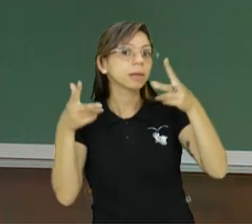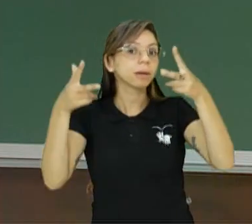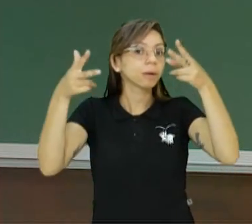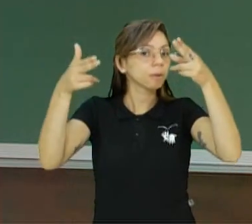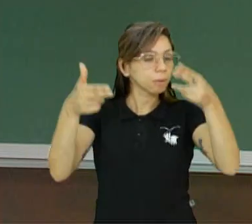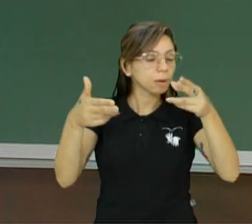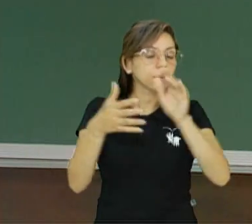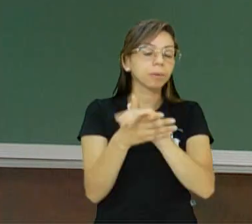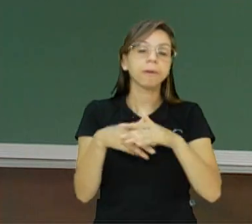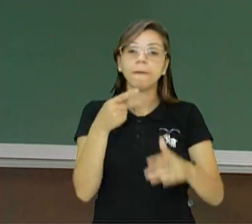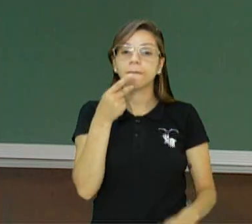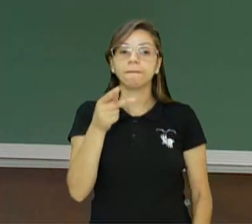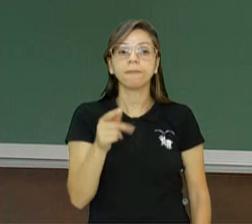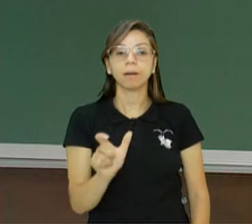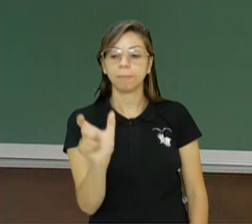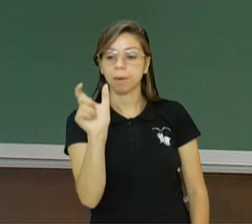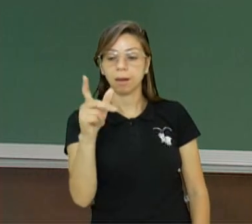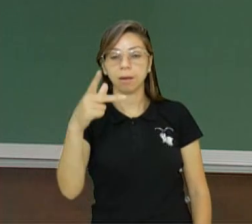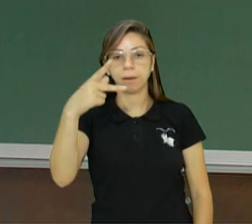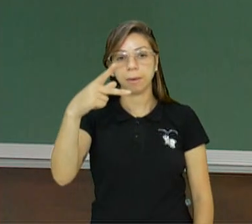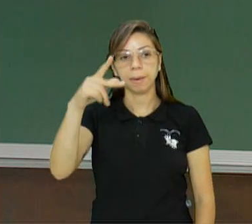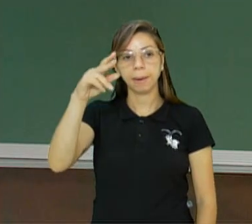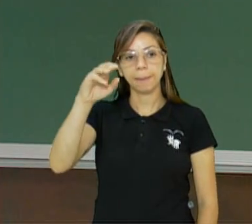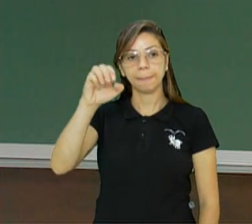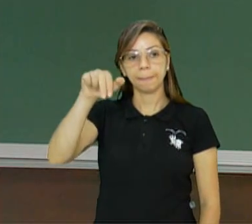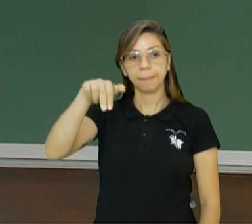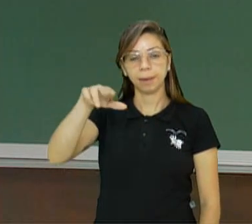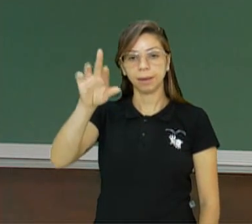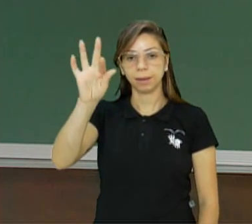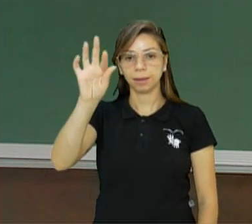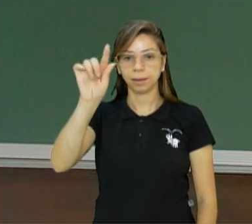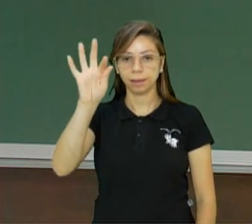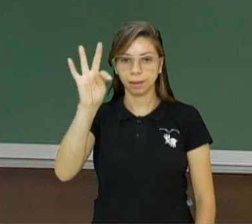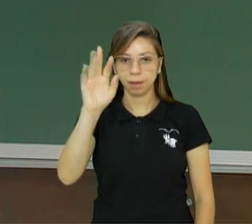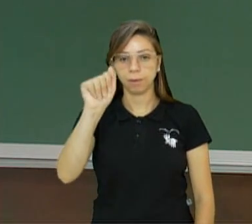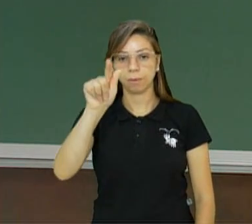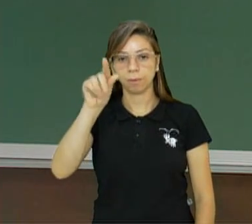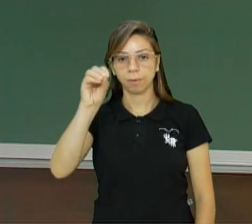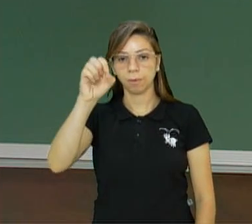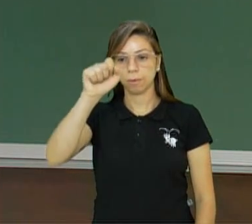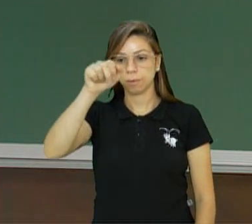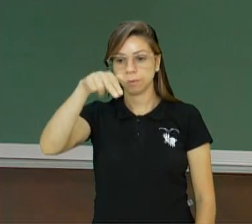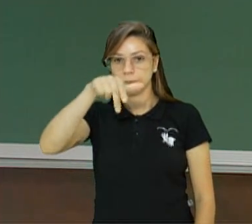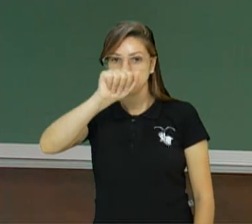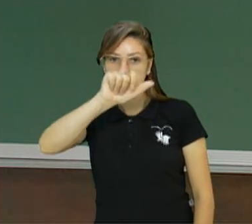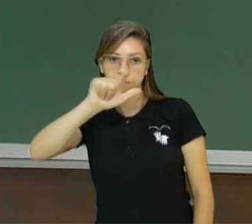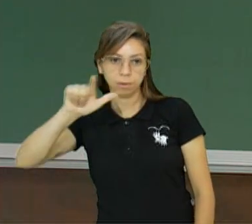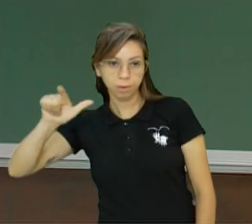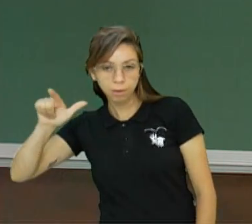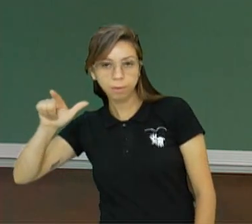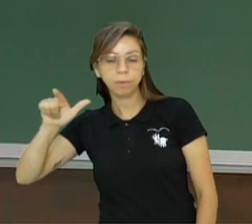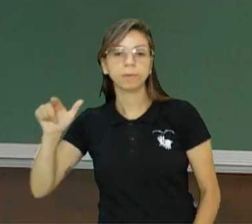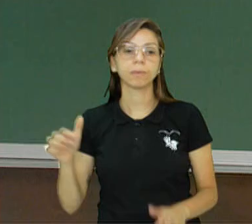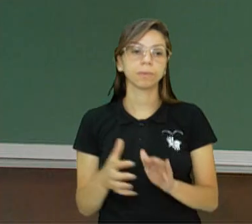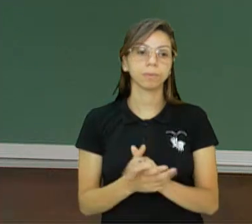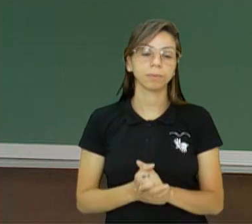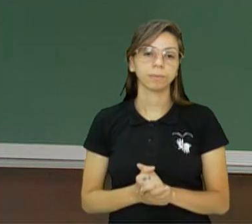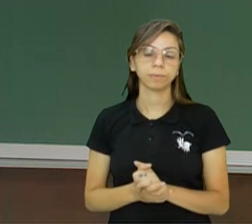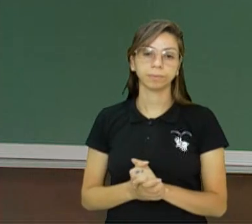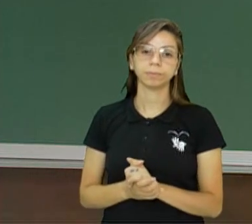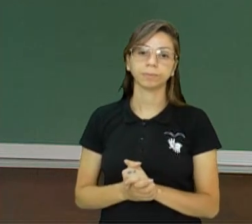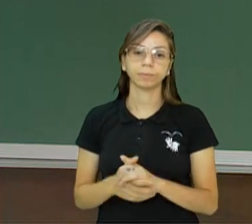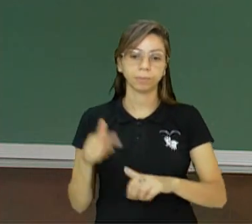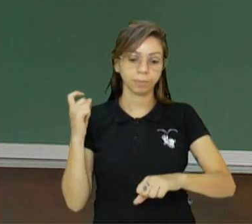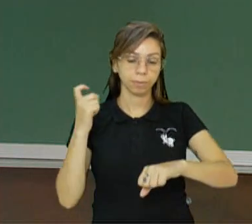falo pentagonal, é porque a base é um pentágono. O que é um pentágono? É lá o nosso